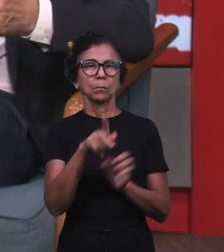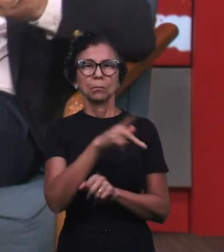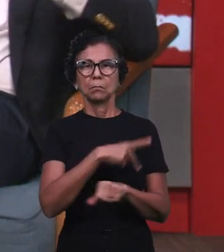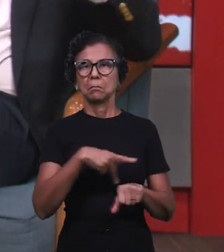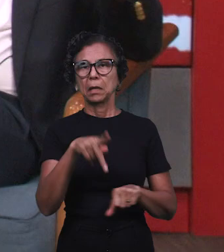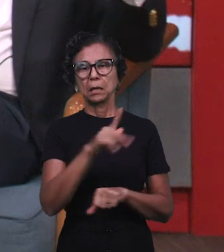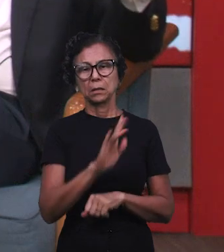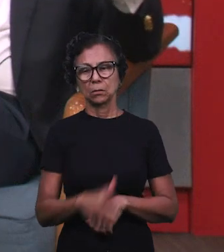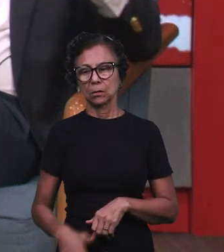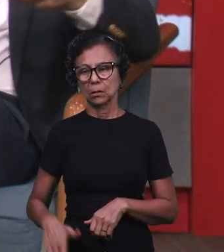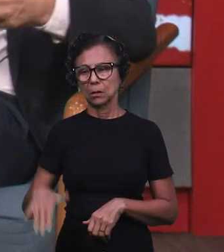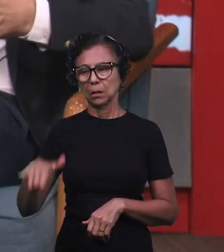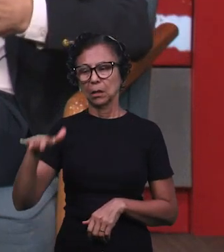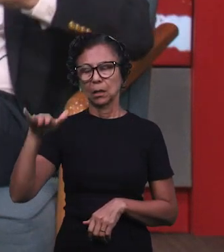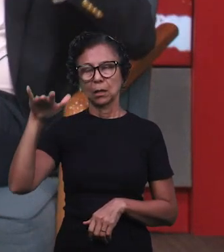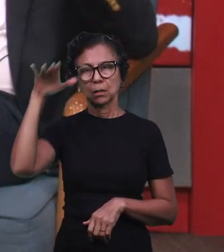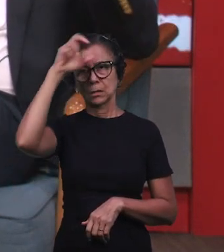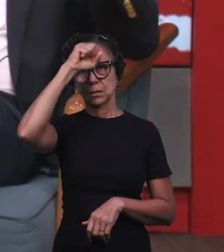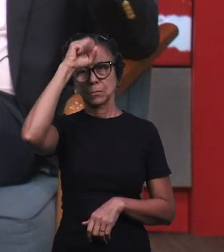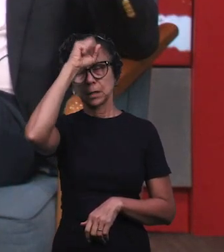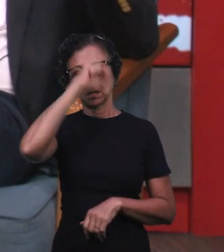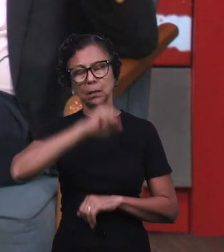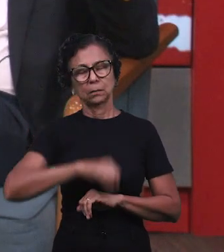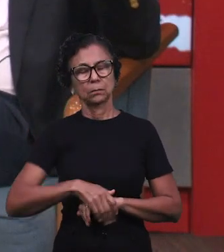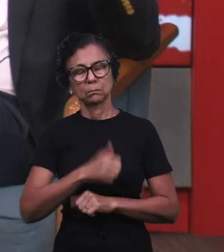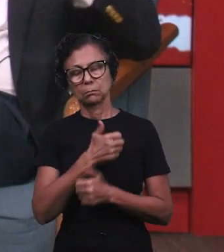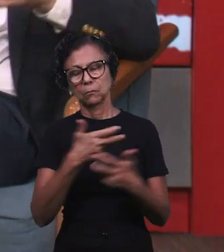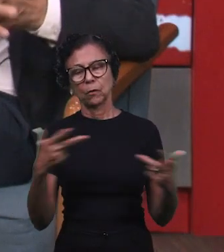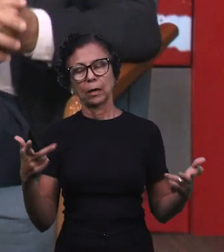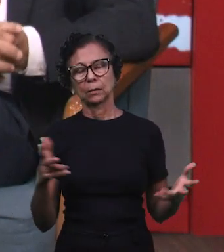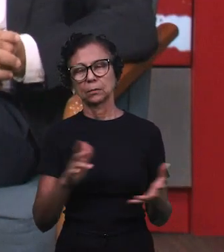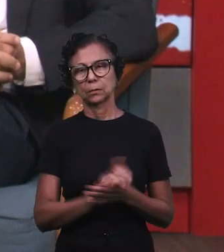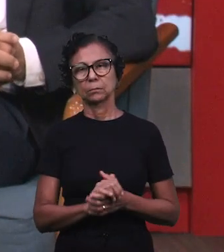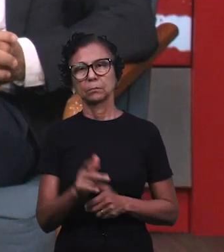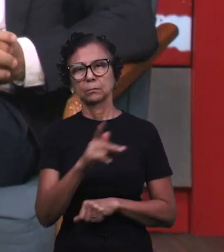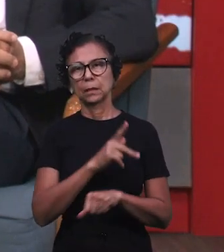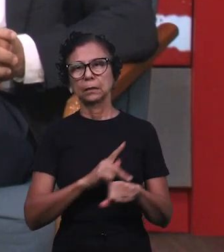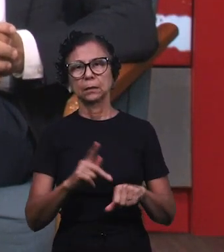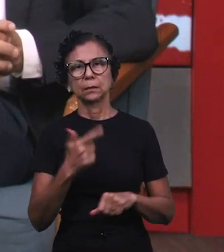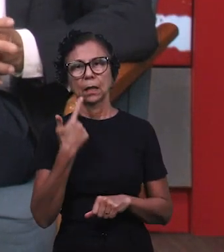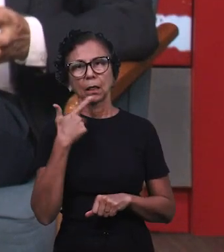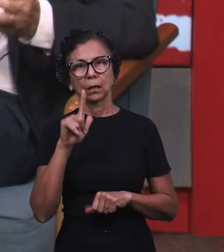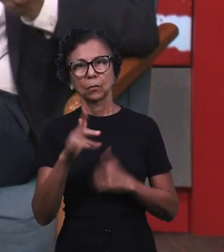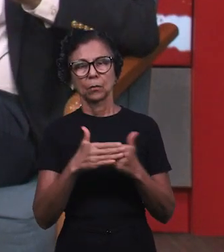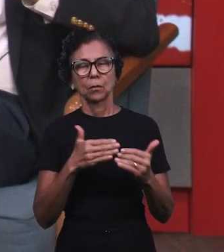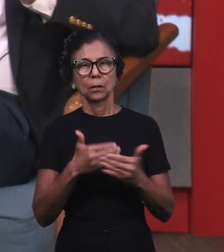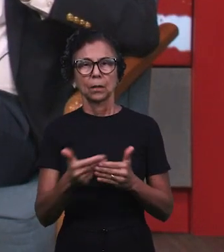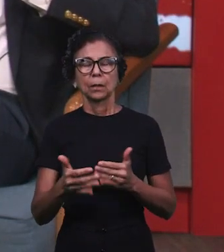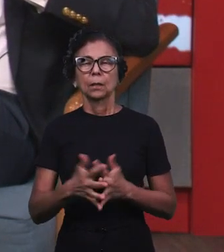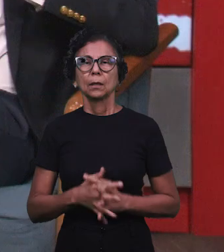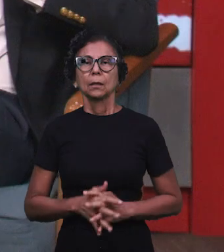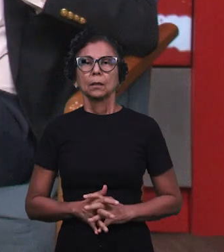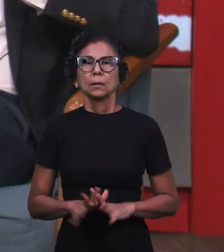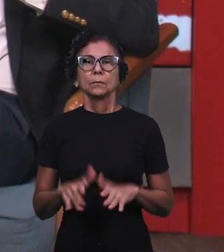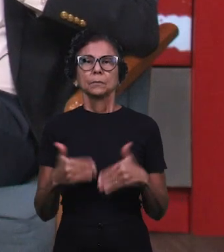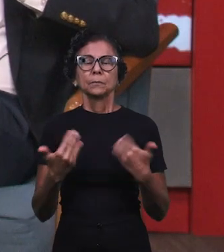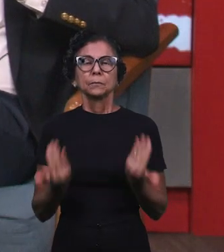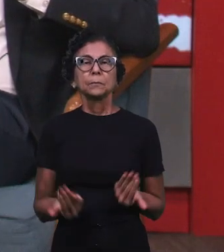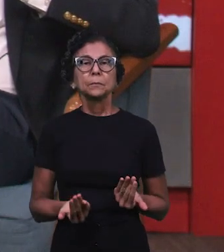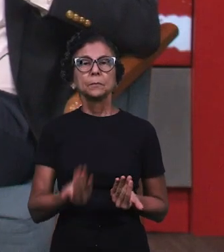alemão, espanhol, português, árabe, enfim, qualquer língua. Então, o